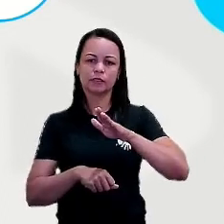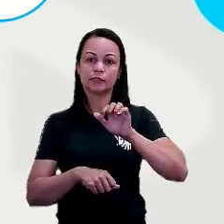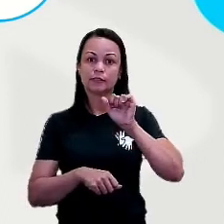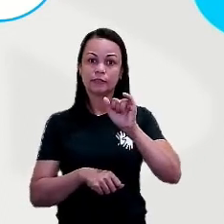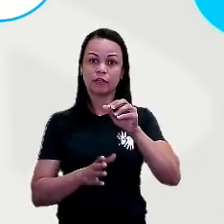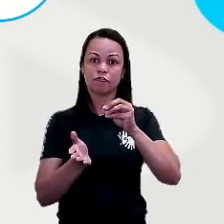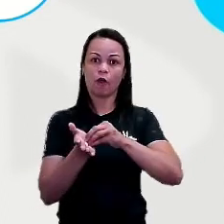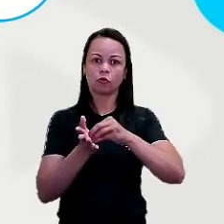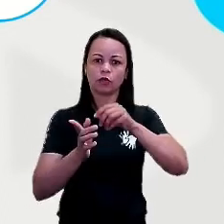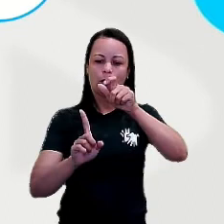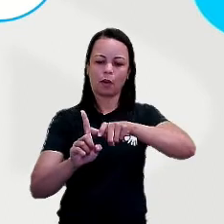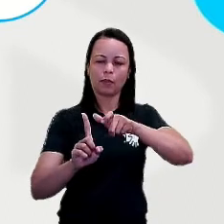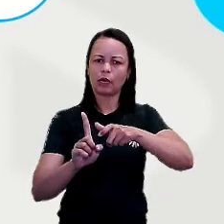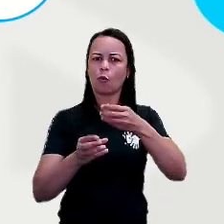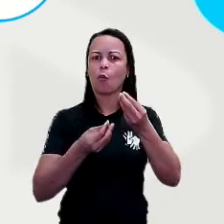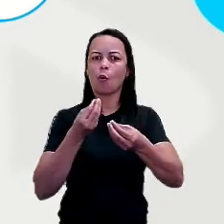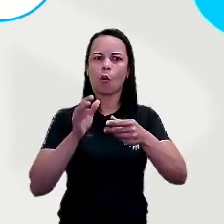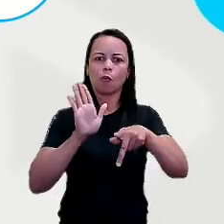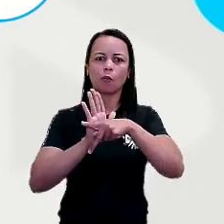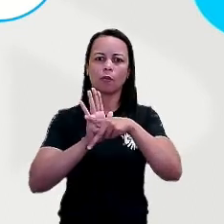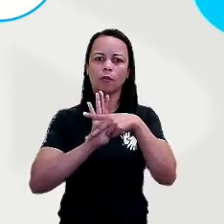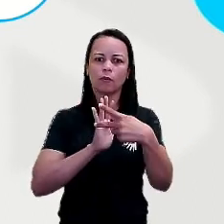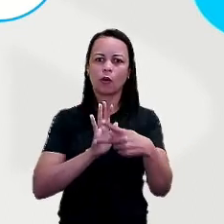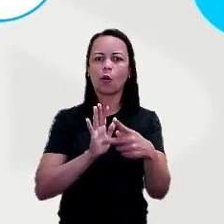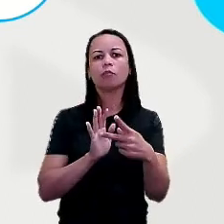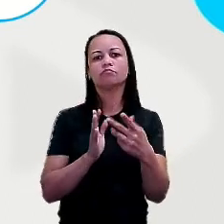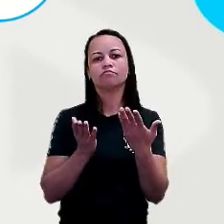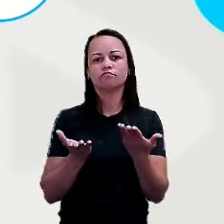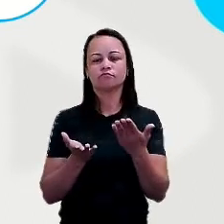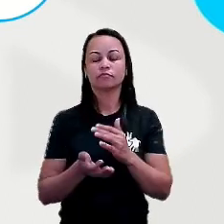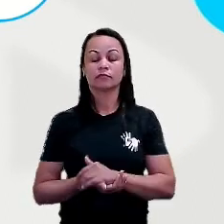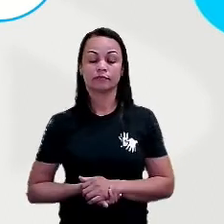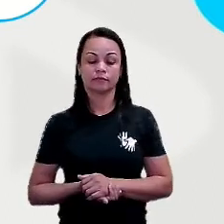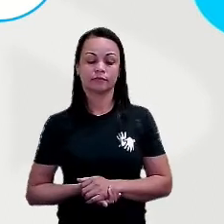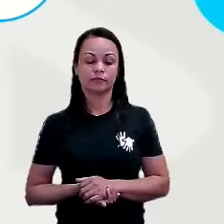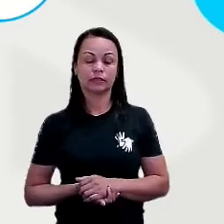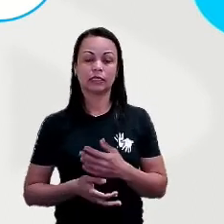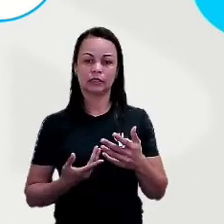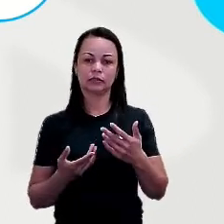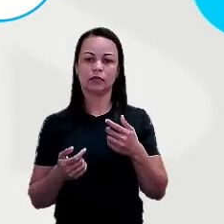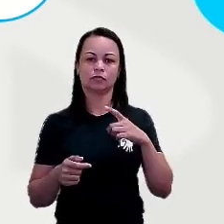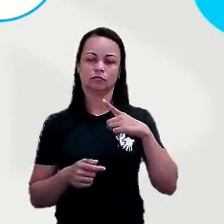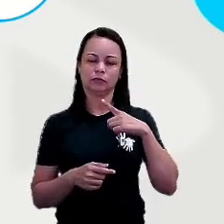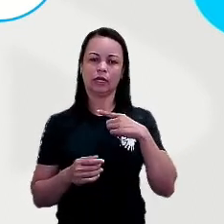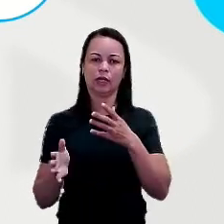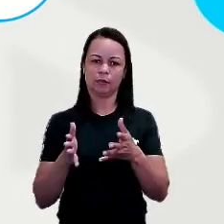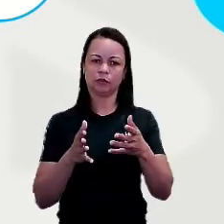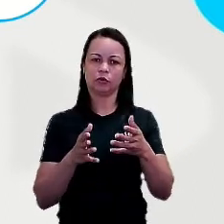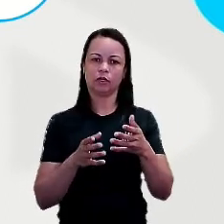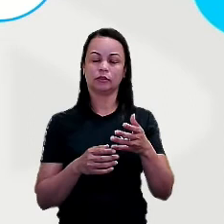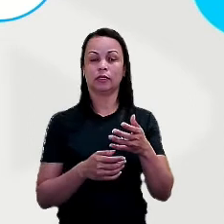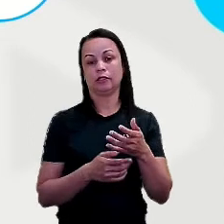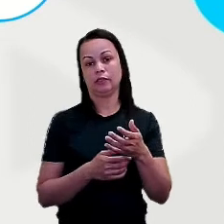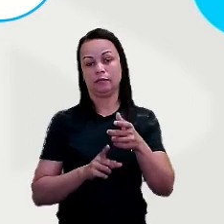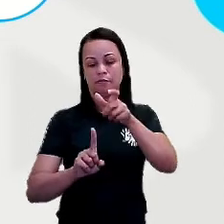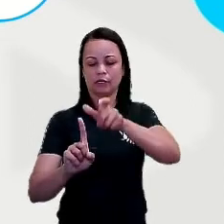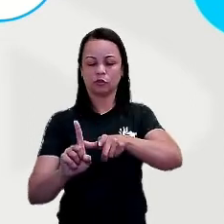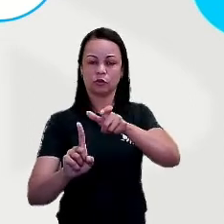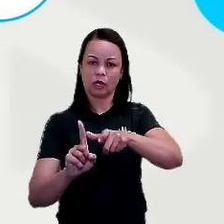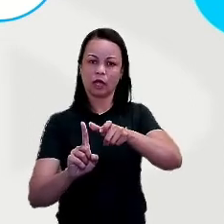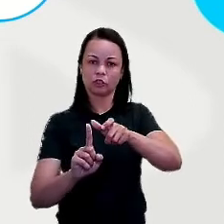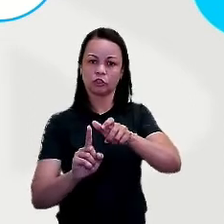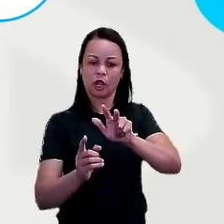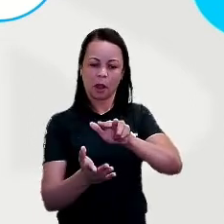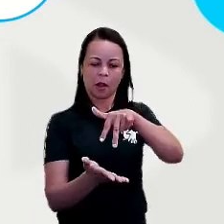não haveria o próprio enredo. Então, há a predominância de personagens que se destacam